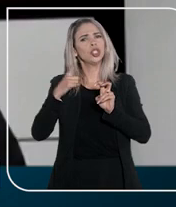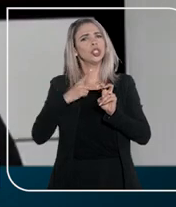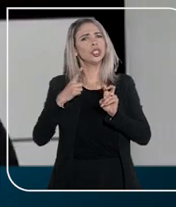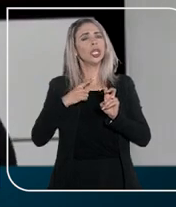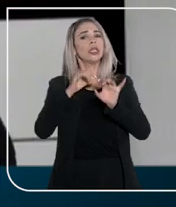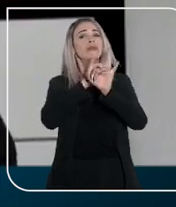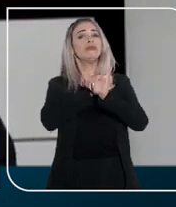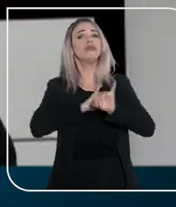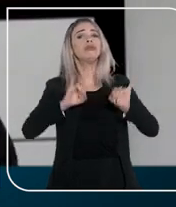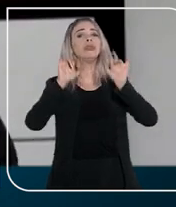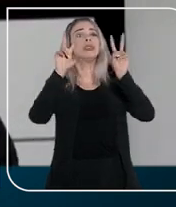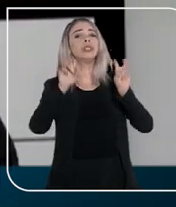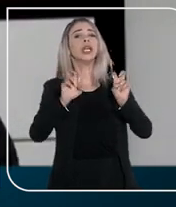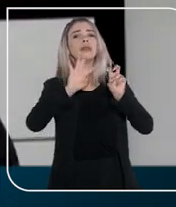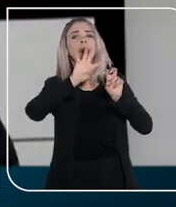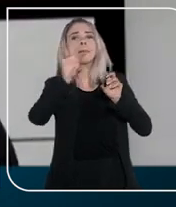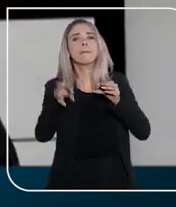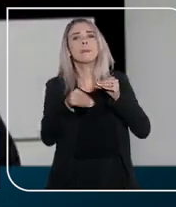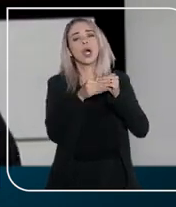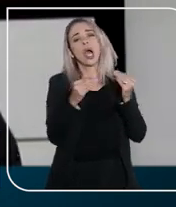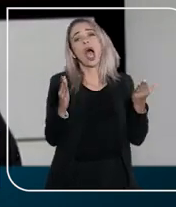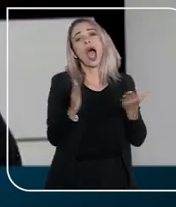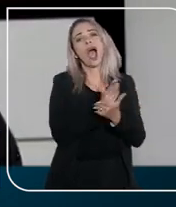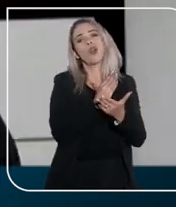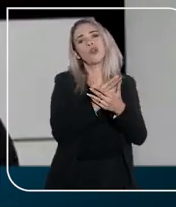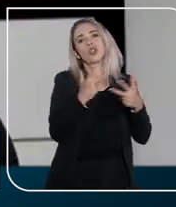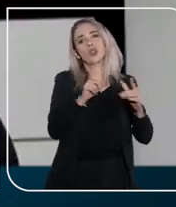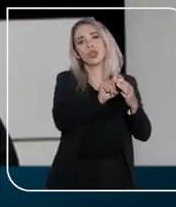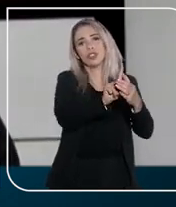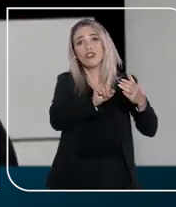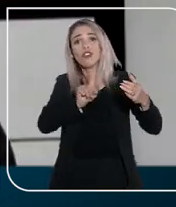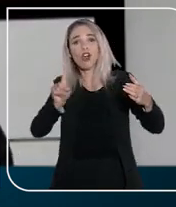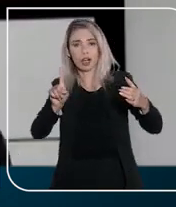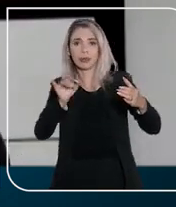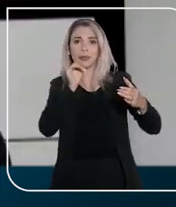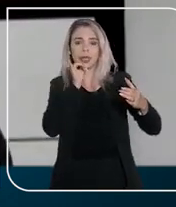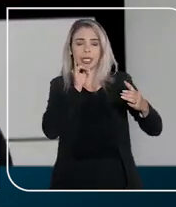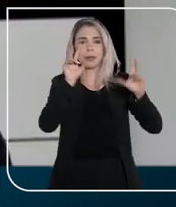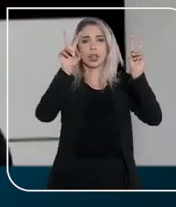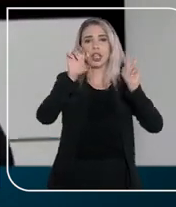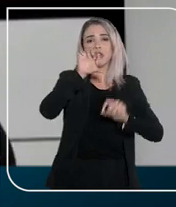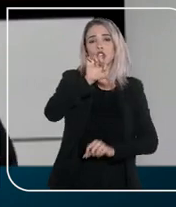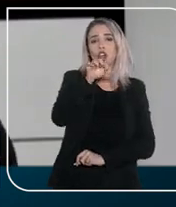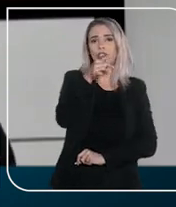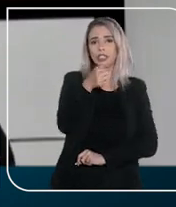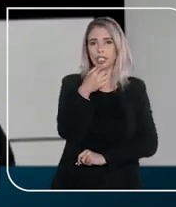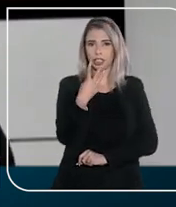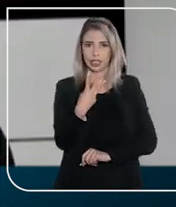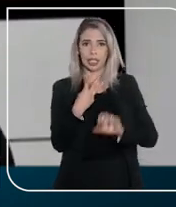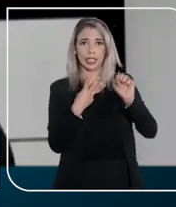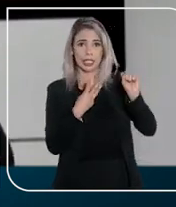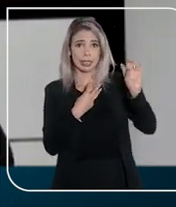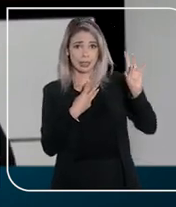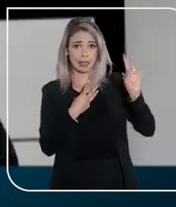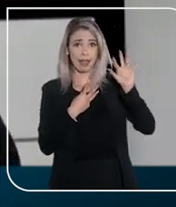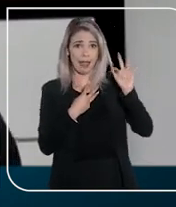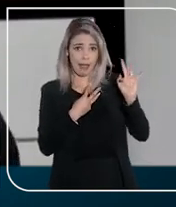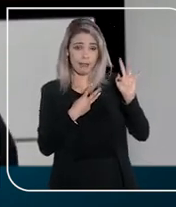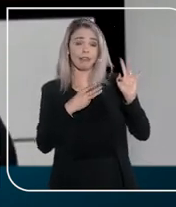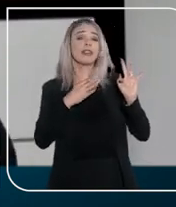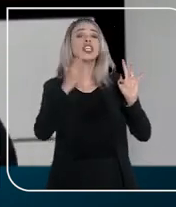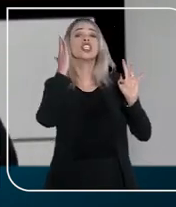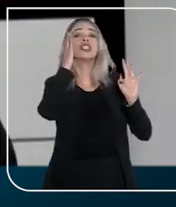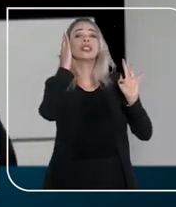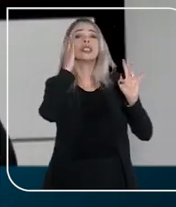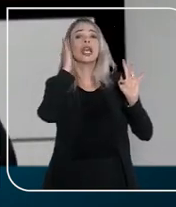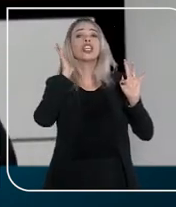tema, inserindo neles algumas exceções. No caso do tema 973, o Supremo Tribunal Federal, ele realizou